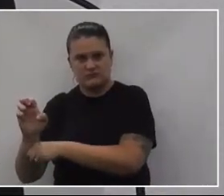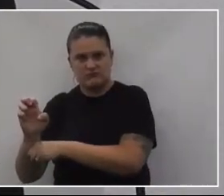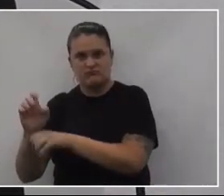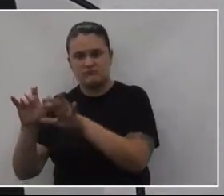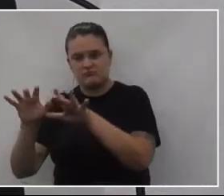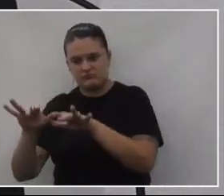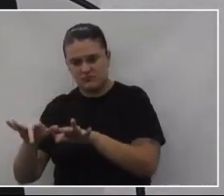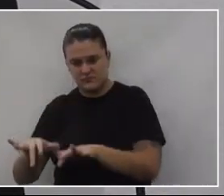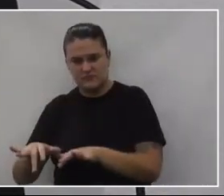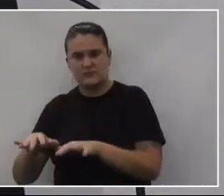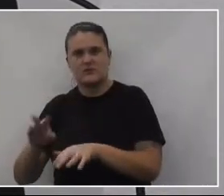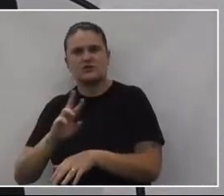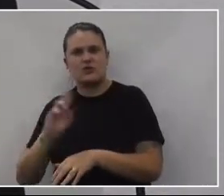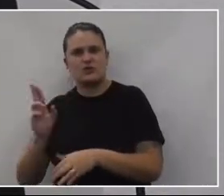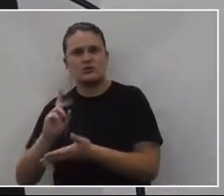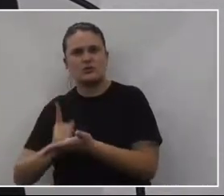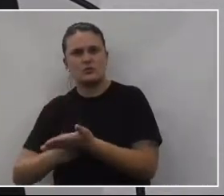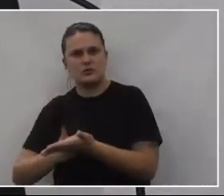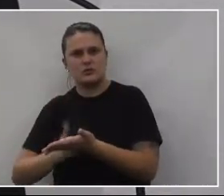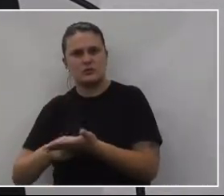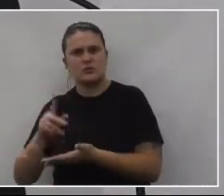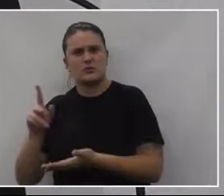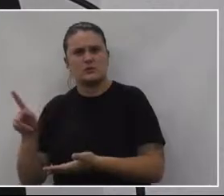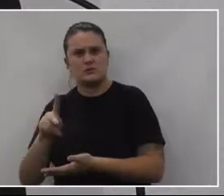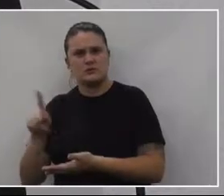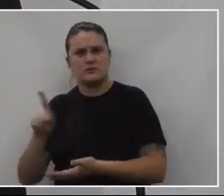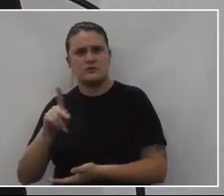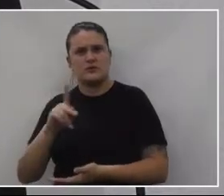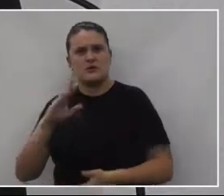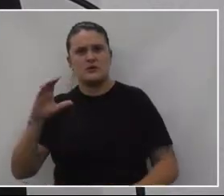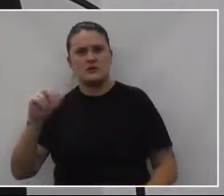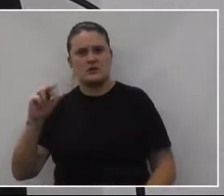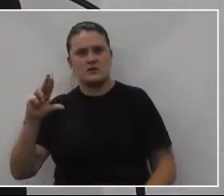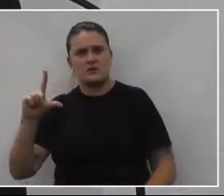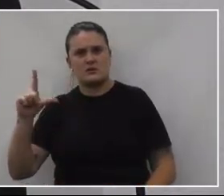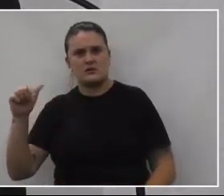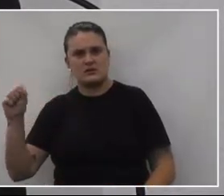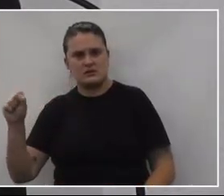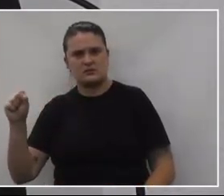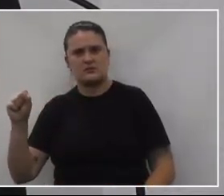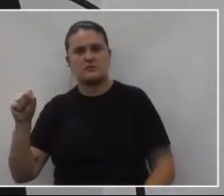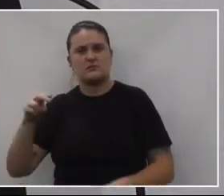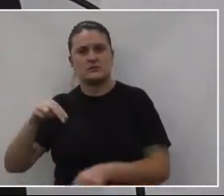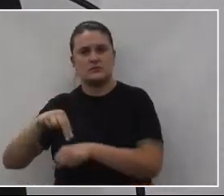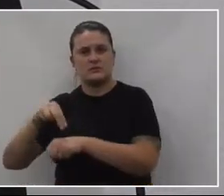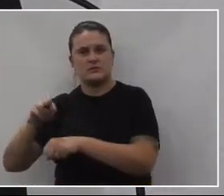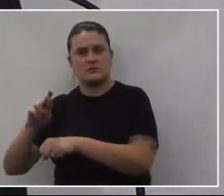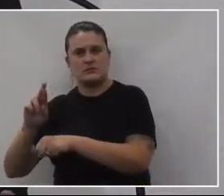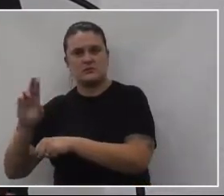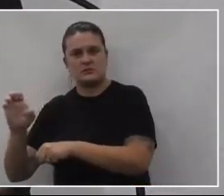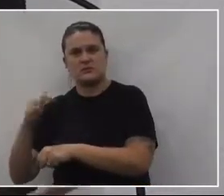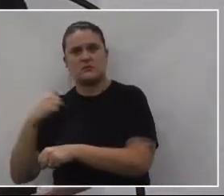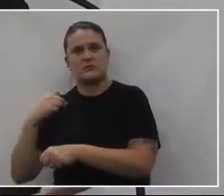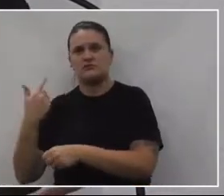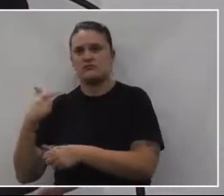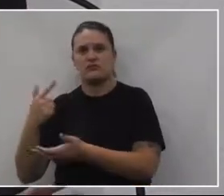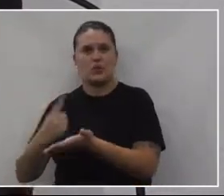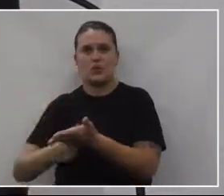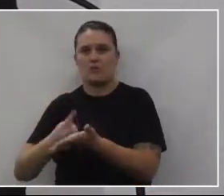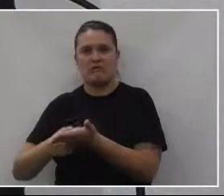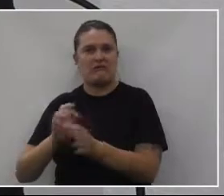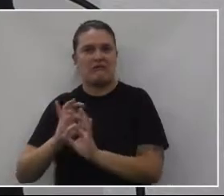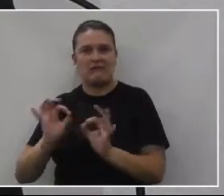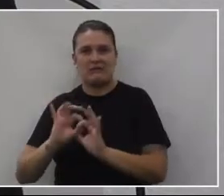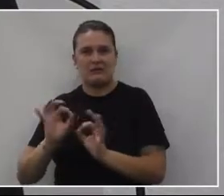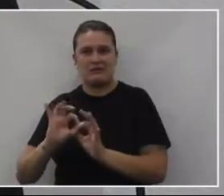destaco aqui, nós havíamos combinado com o professor Carlos Poulsin, a presença do Núcleo Regional de Educação, e eu, sem combinar com ele, agora nessa